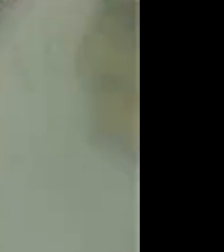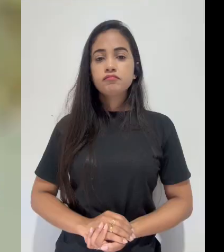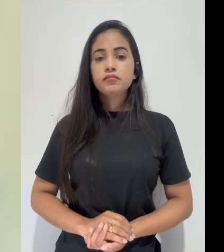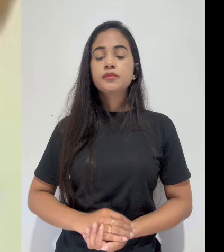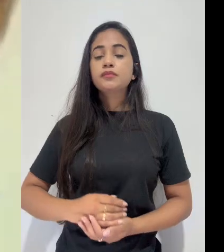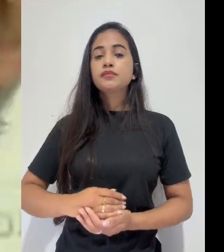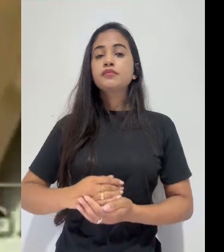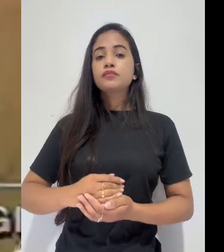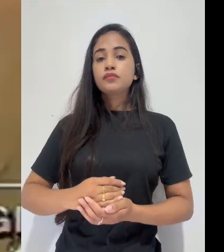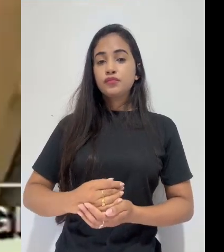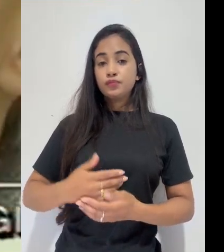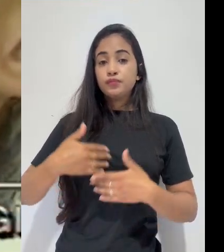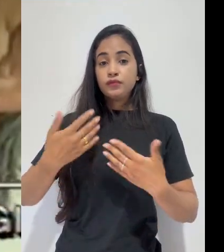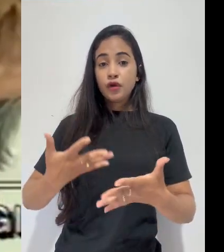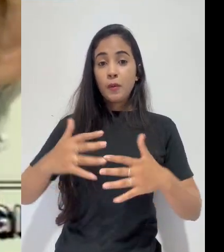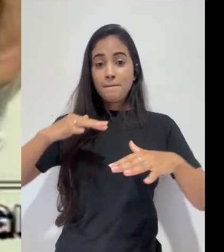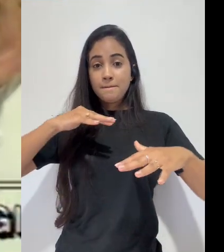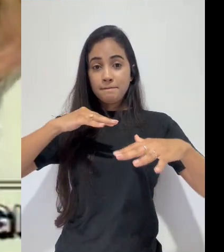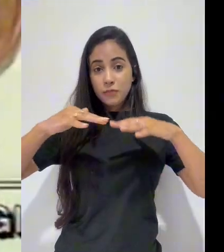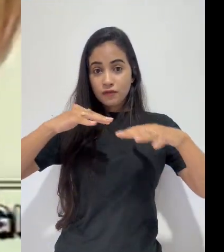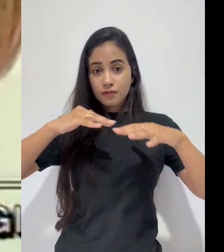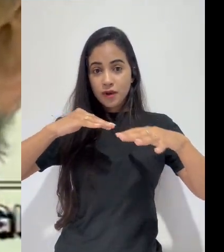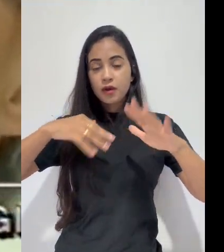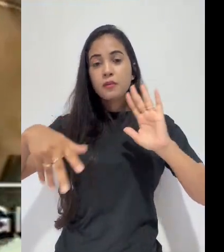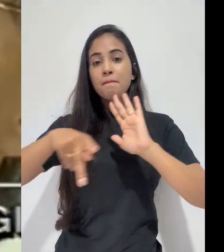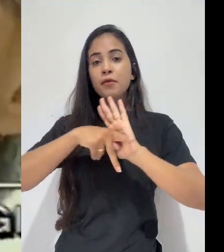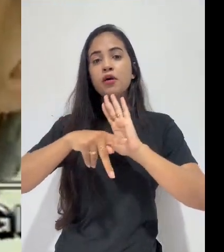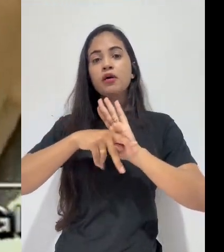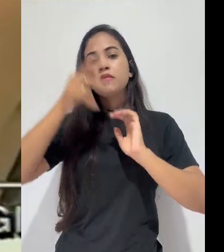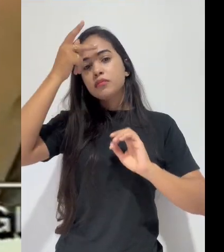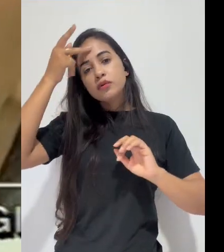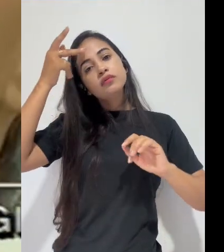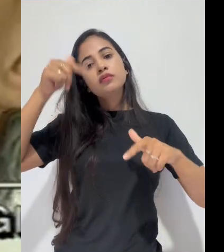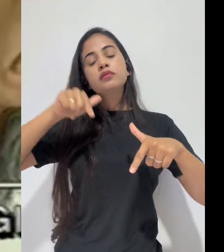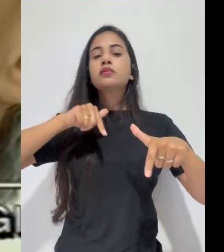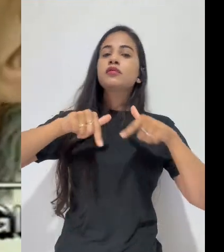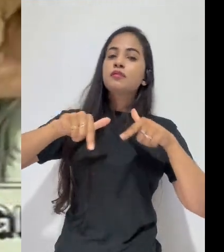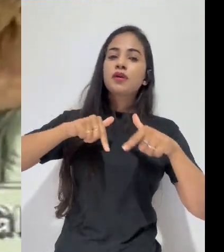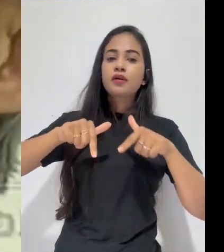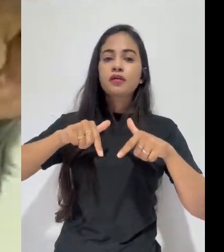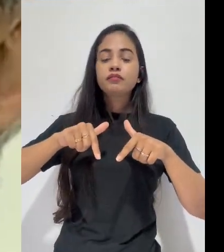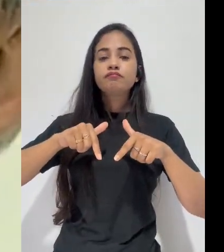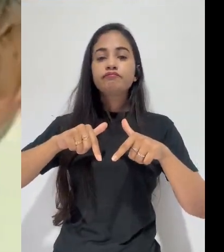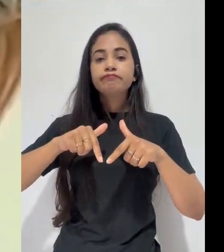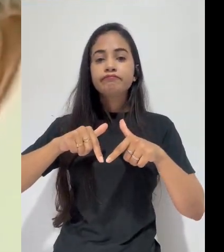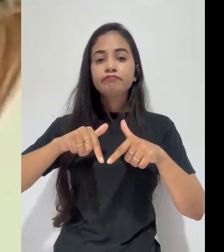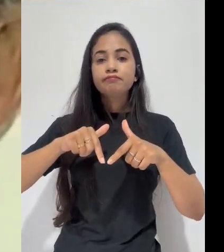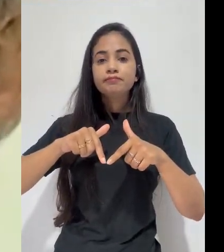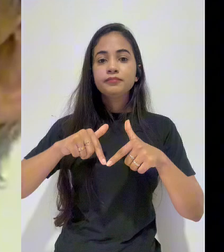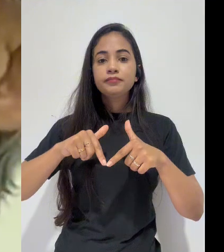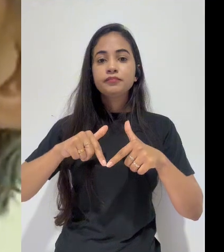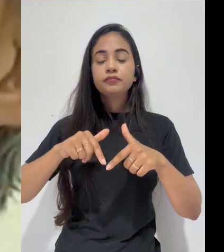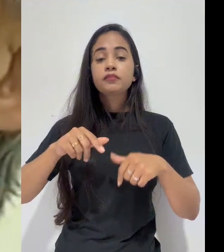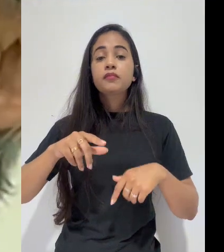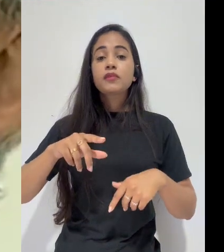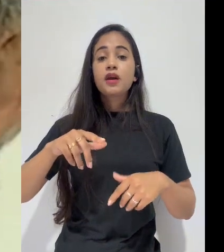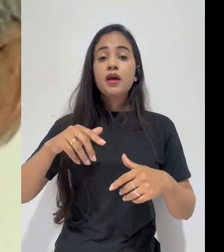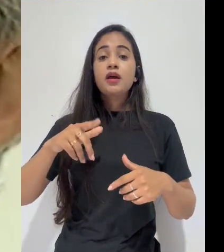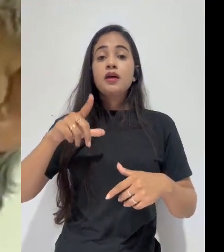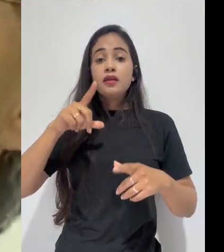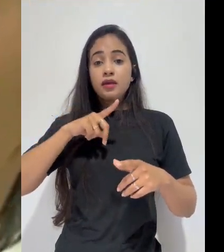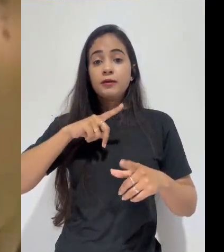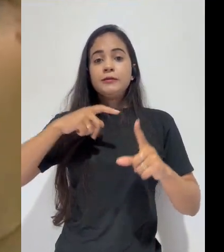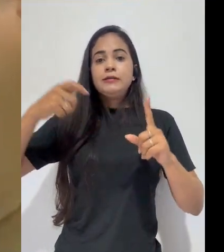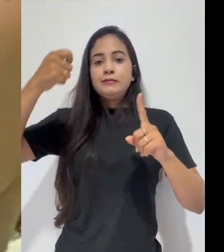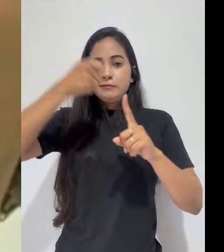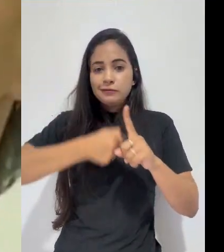De uma forma geral, o movimento sindical no Brasil, com algumas exceções, não tem conseguido superar o viés